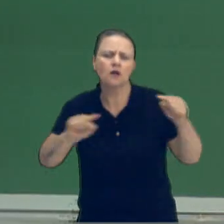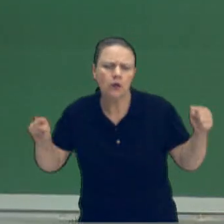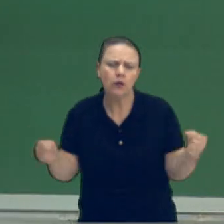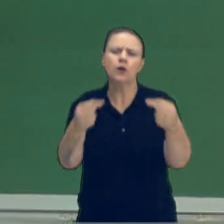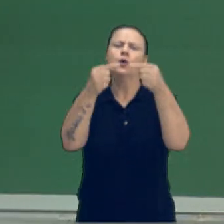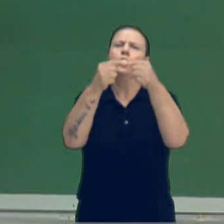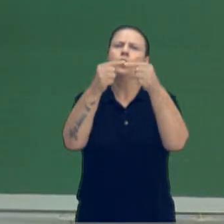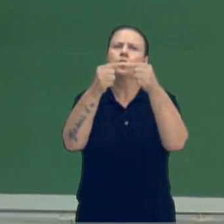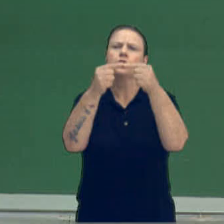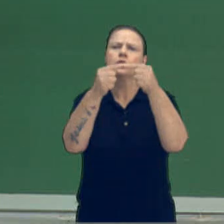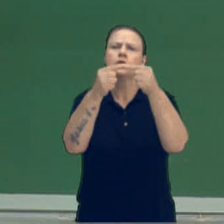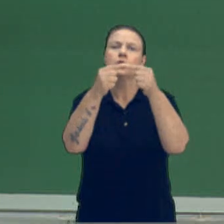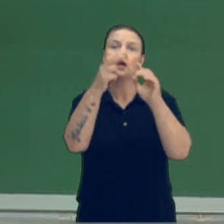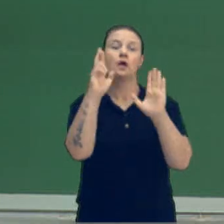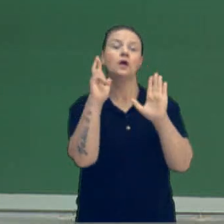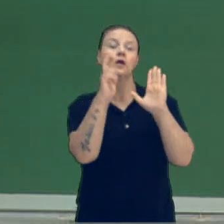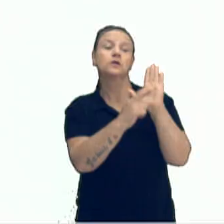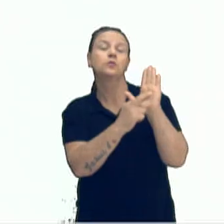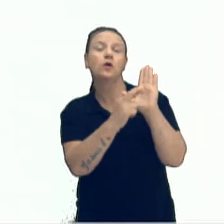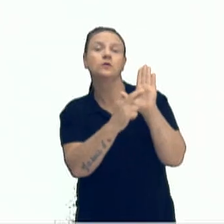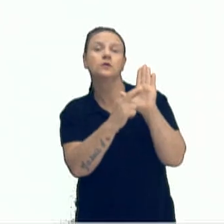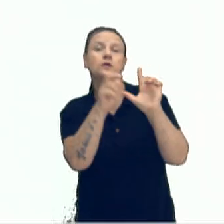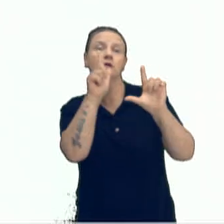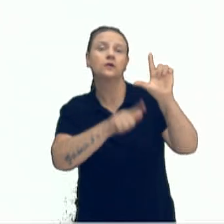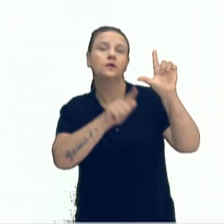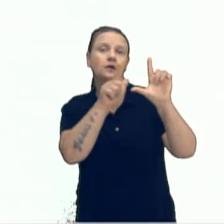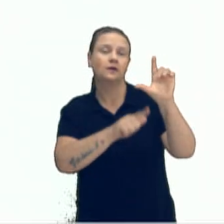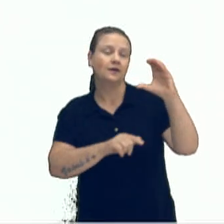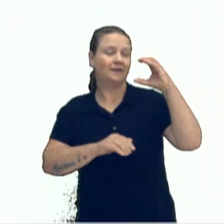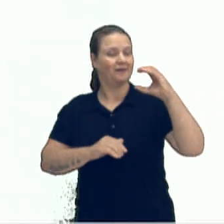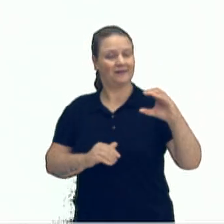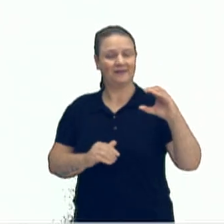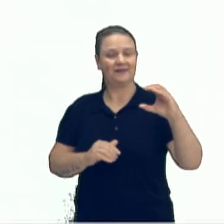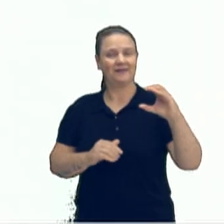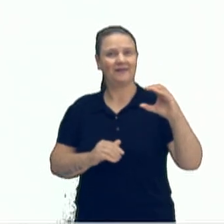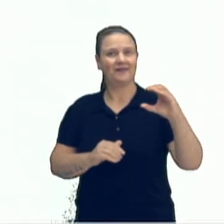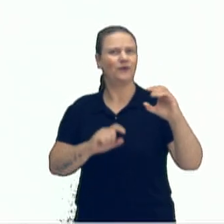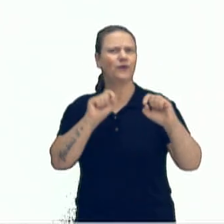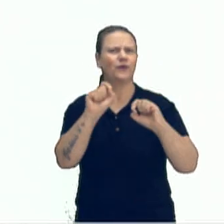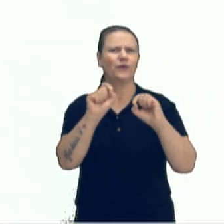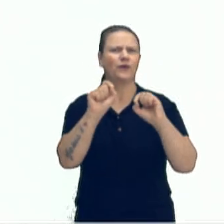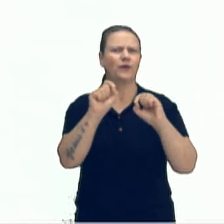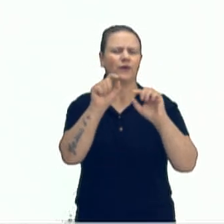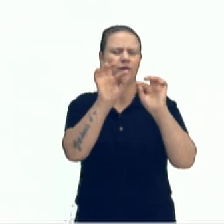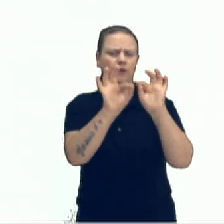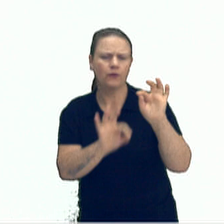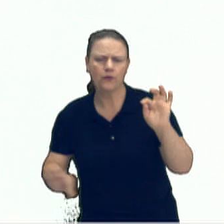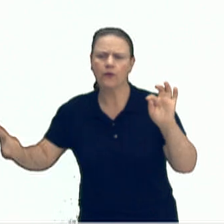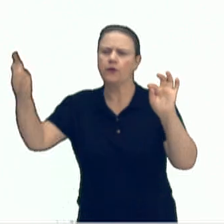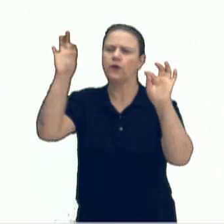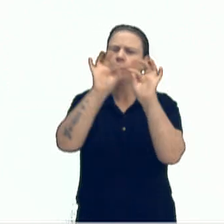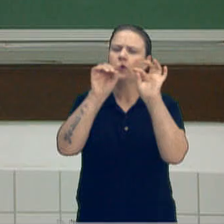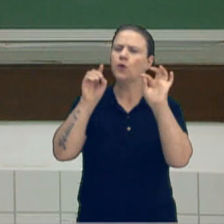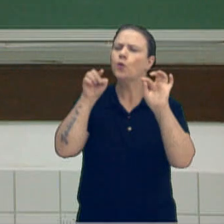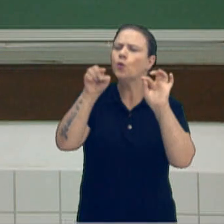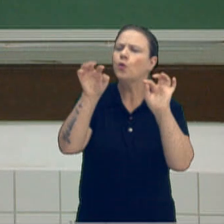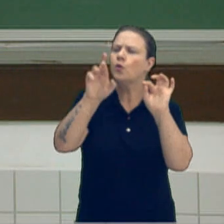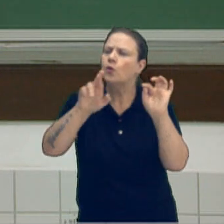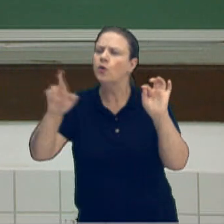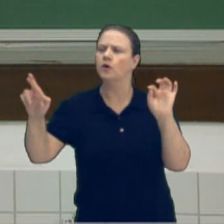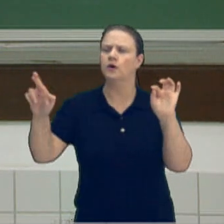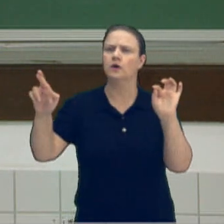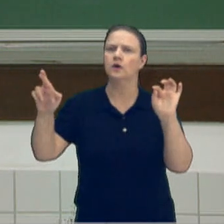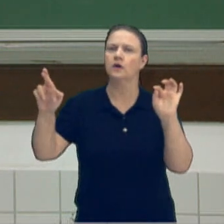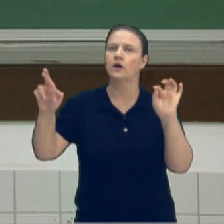A alternativa correta é a letra C. O que era o raio numa circunferência? É o centro de origem